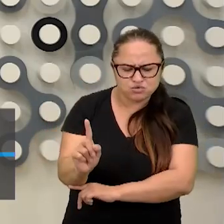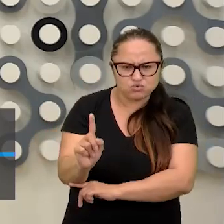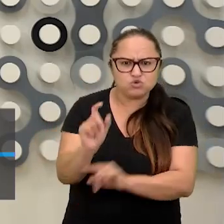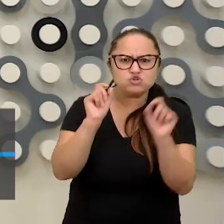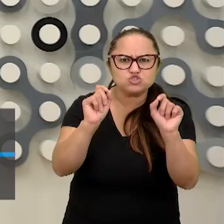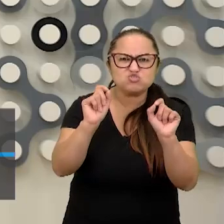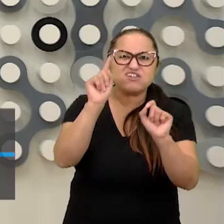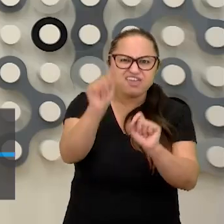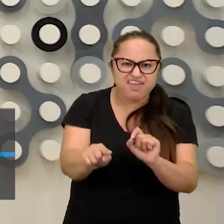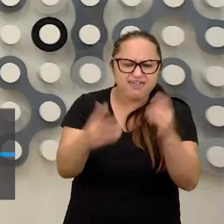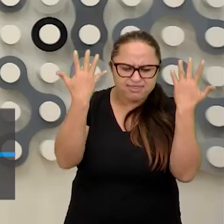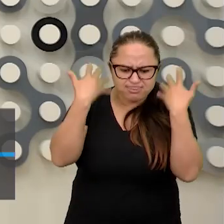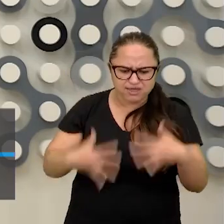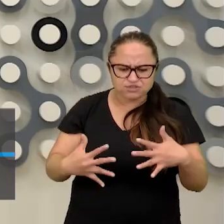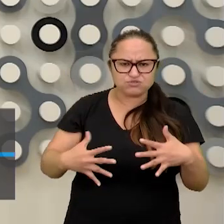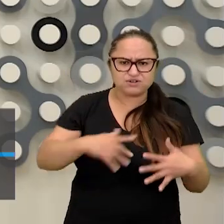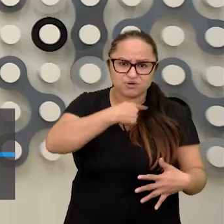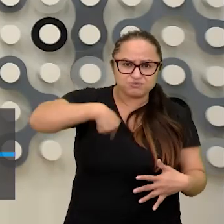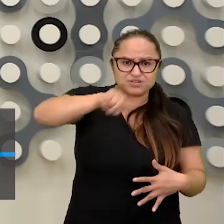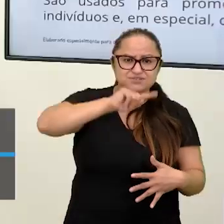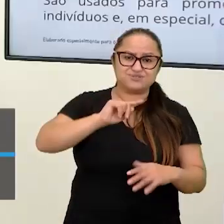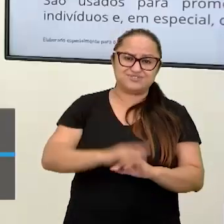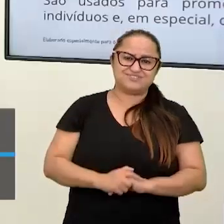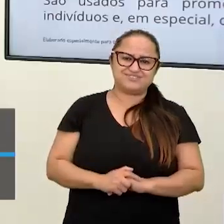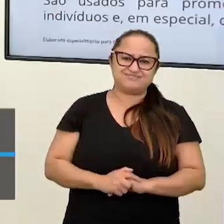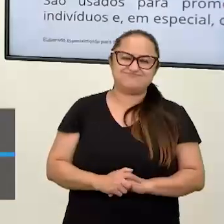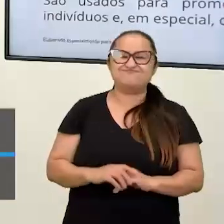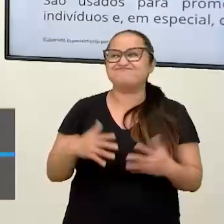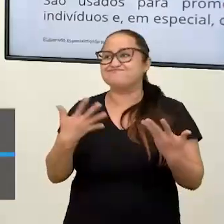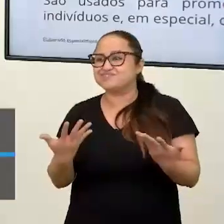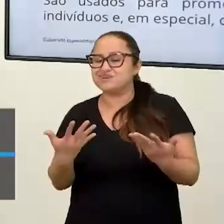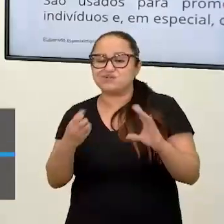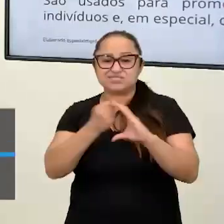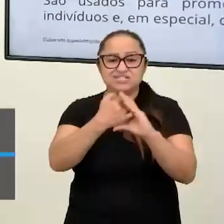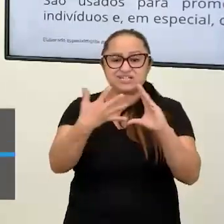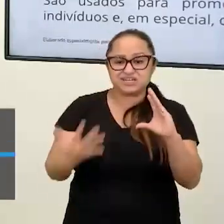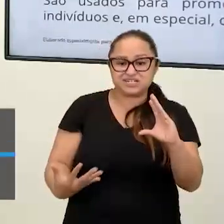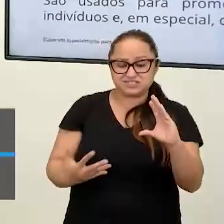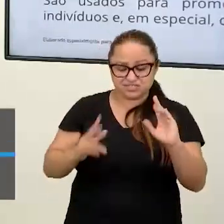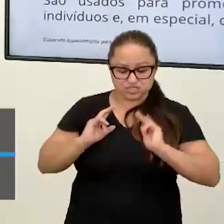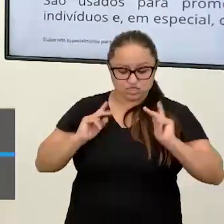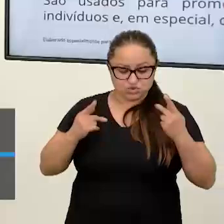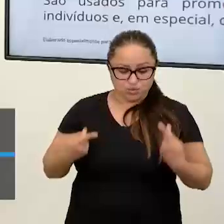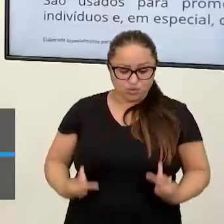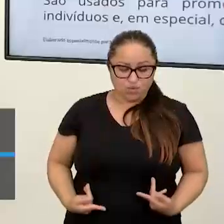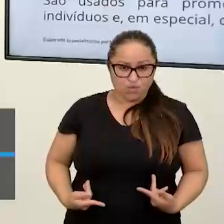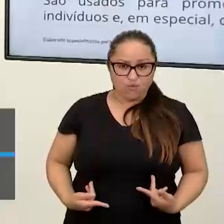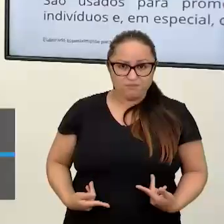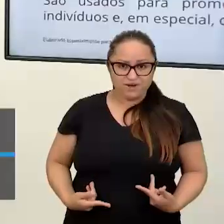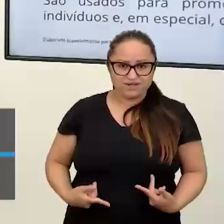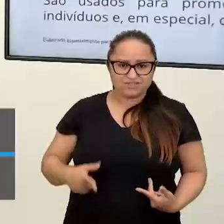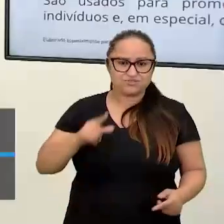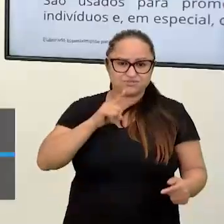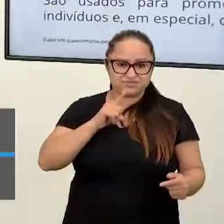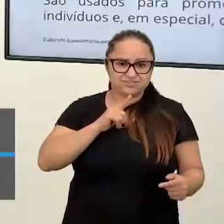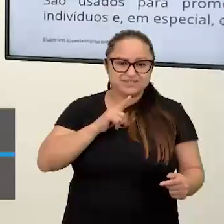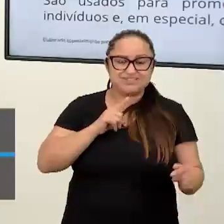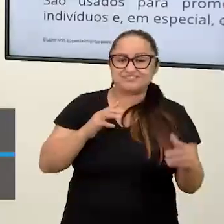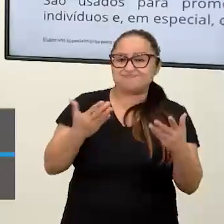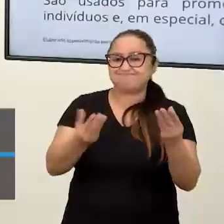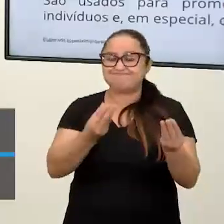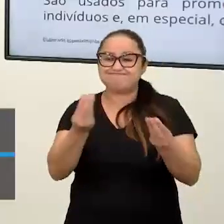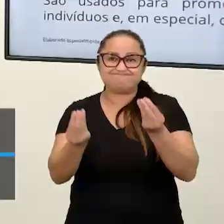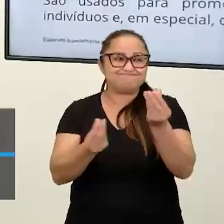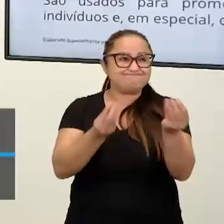porção natural também, né? É esse aspecto, né, dos sermos biológicos, né, termos aí uma